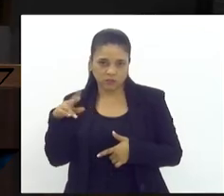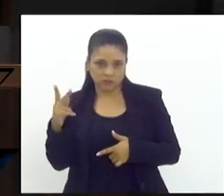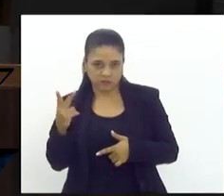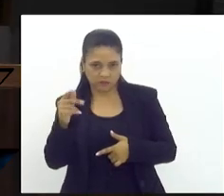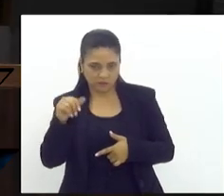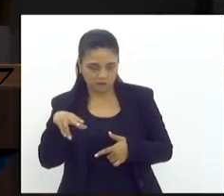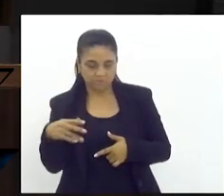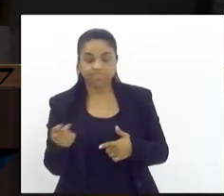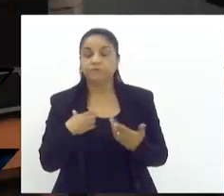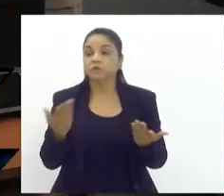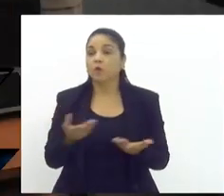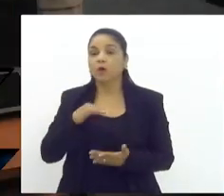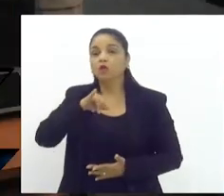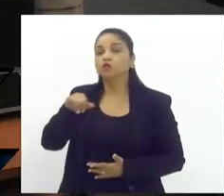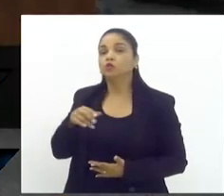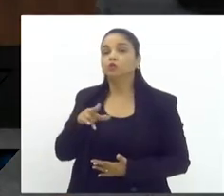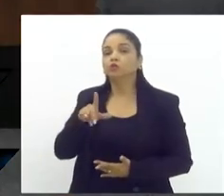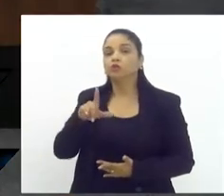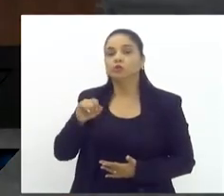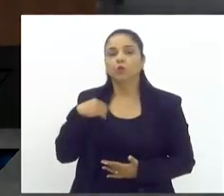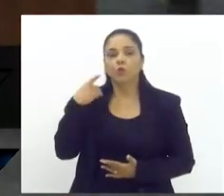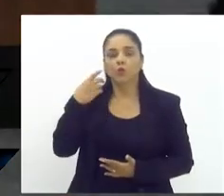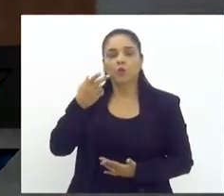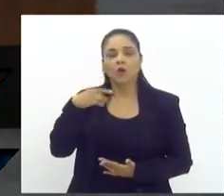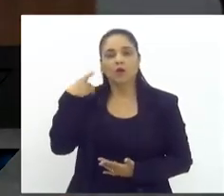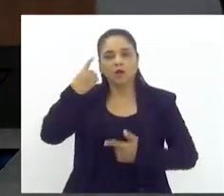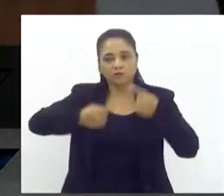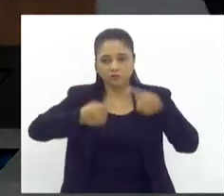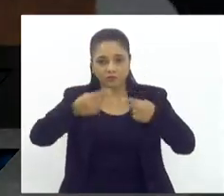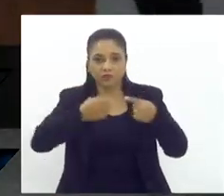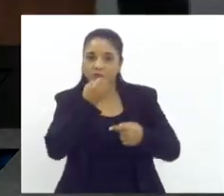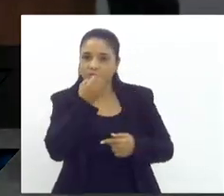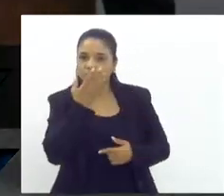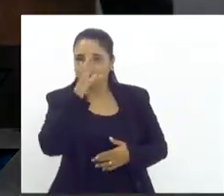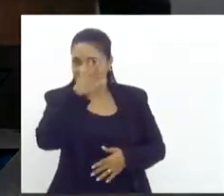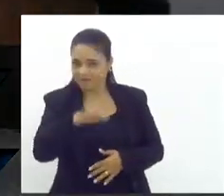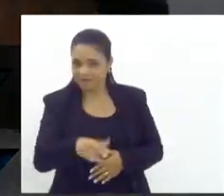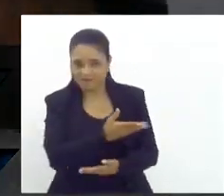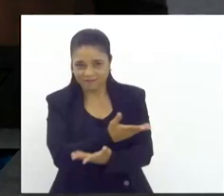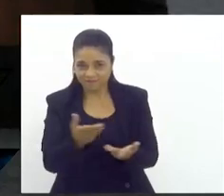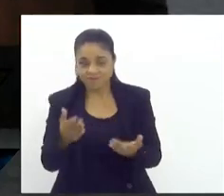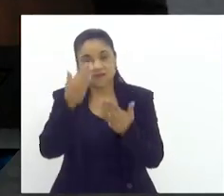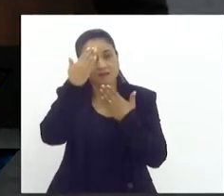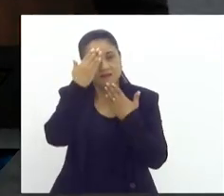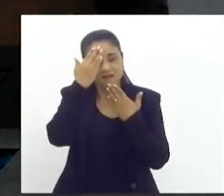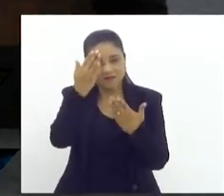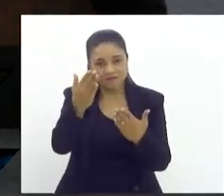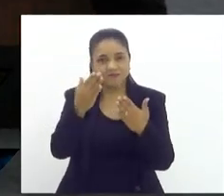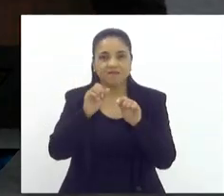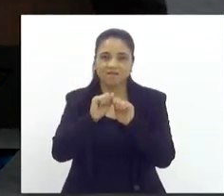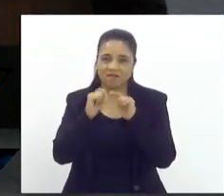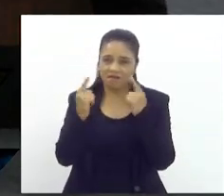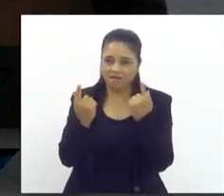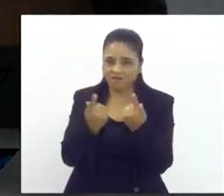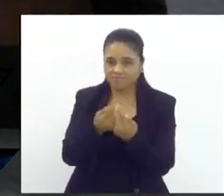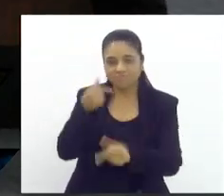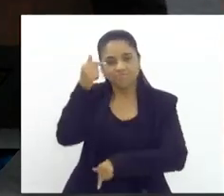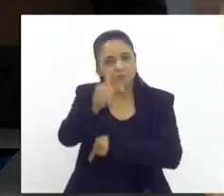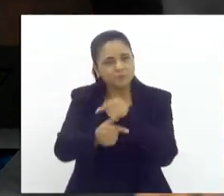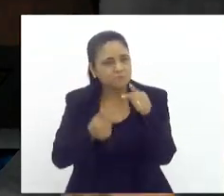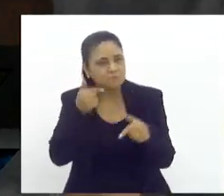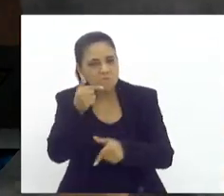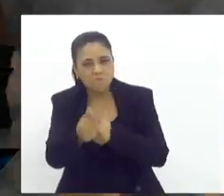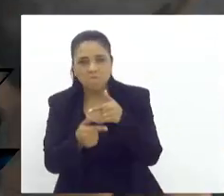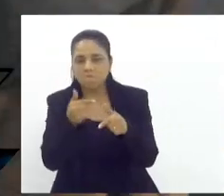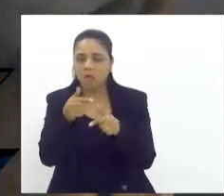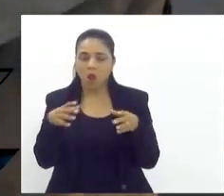para discutir primeiramente Presidente boa tarde quero agradecer a casa pelo trabalho que vem